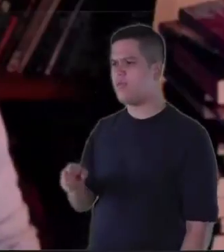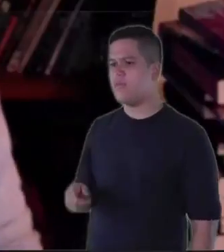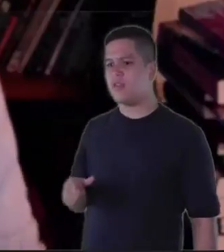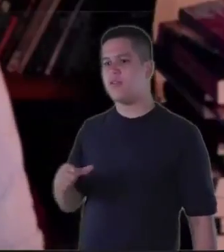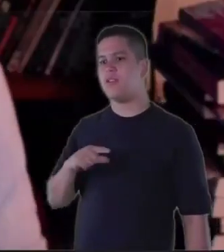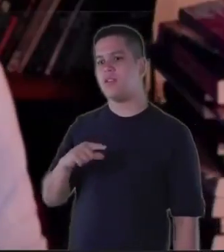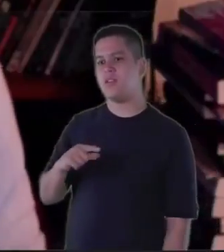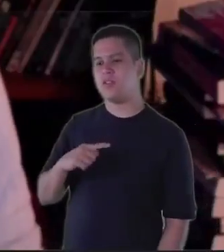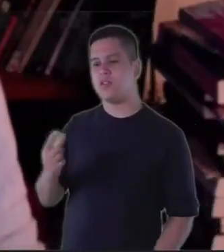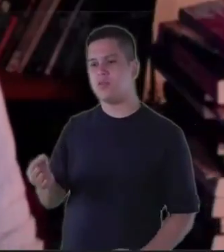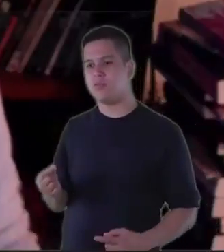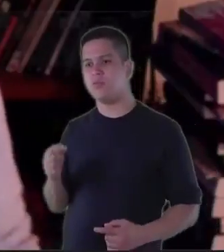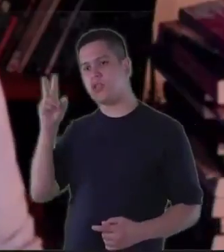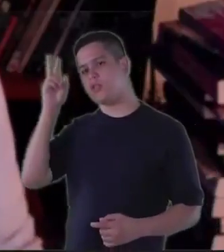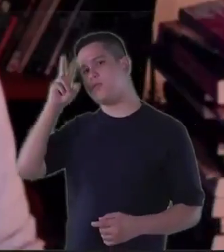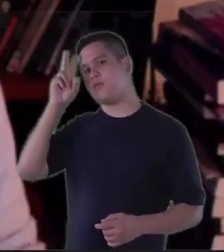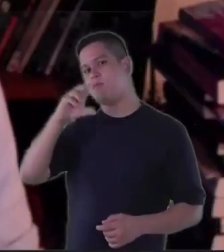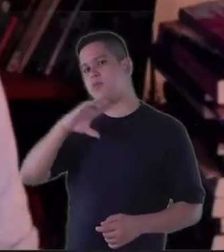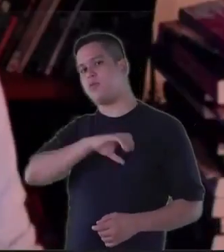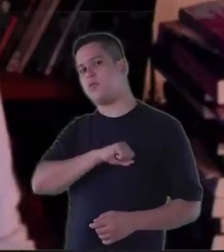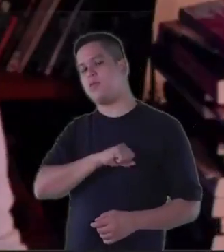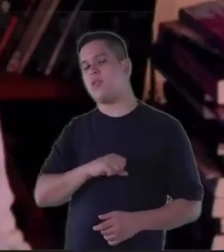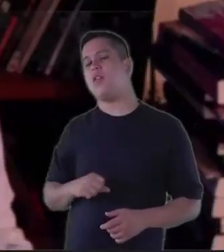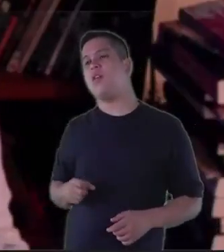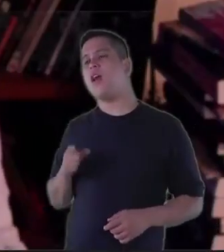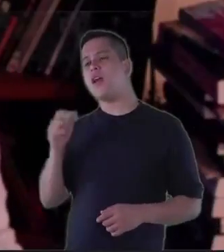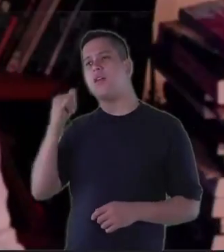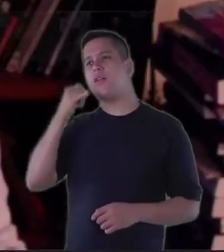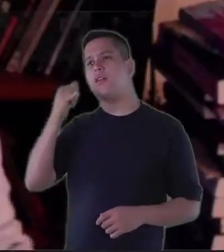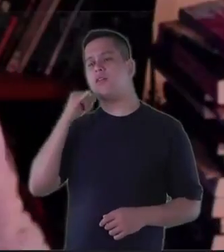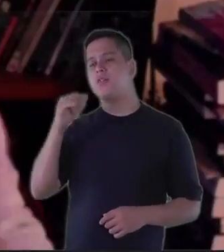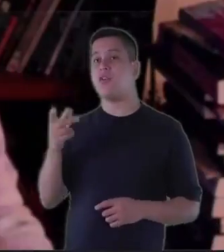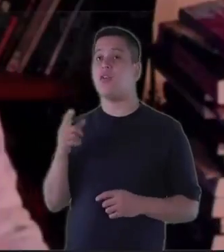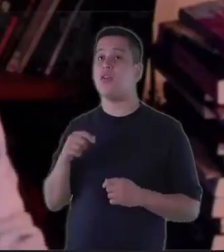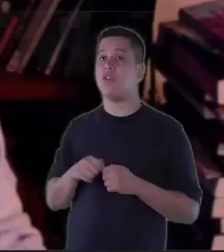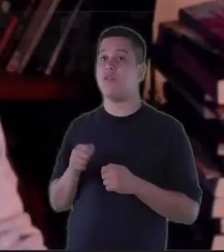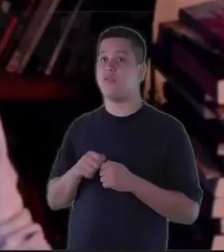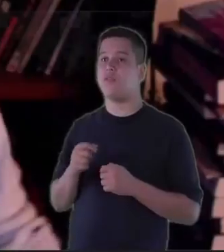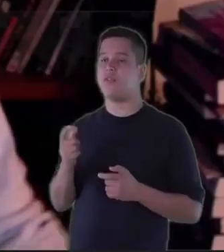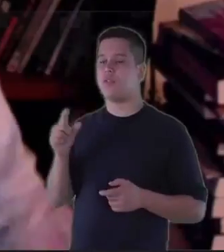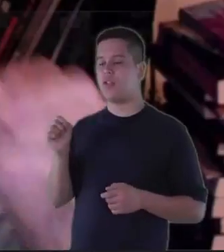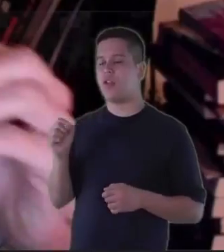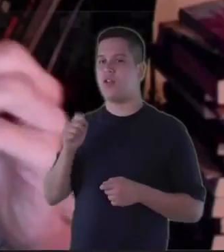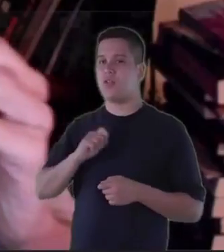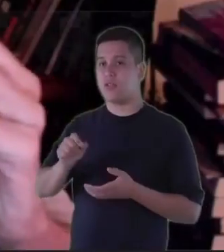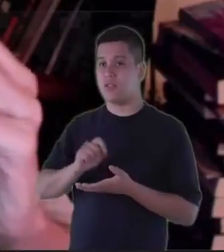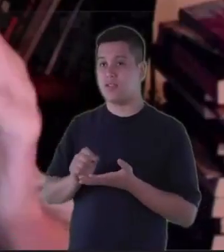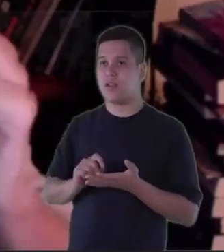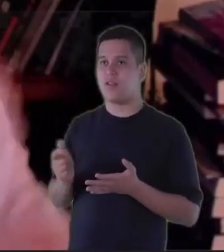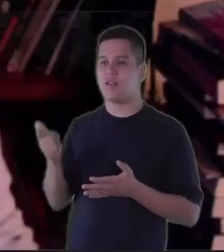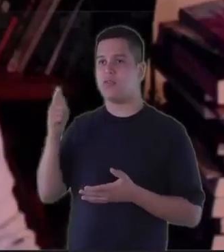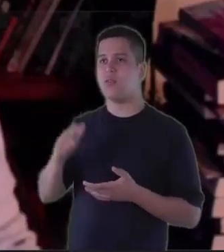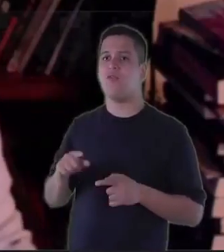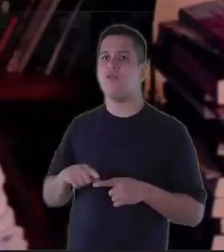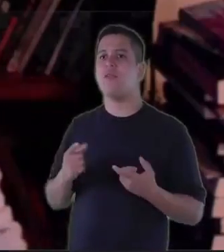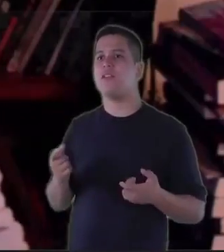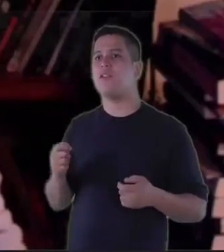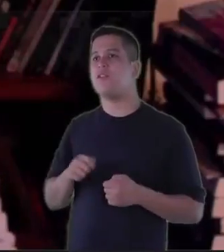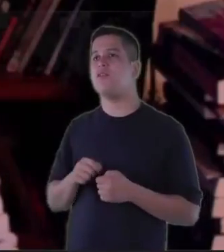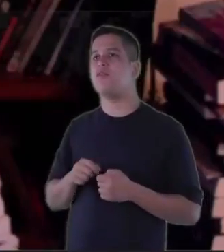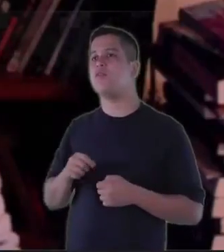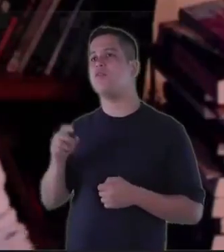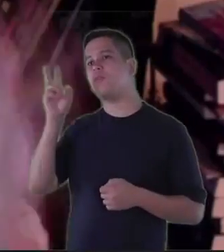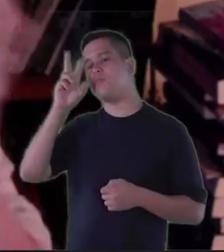romance. Daí eu liguei para o Vitor e falei, Vitor, eu vou escrever a história, então, já que você quer, mas eu vou fazer um romance, é uma história